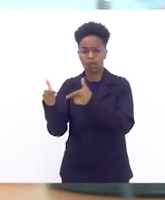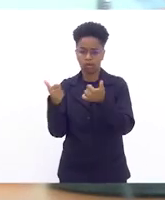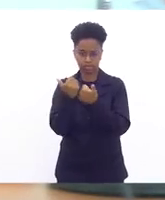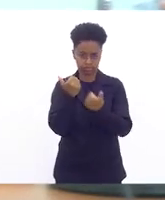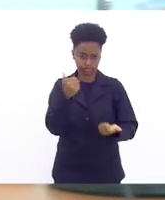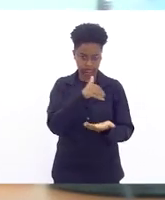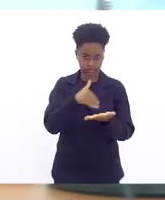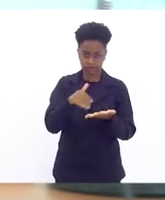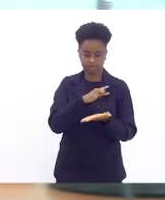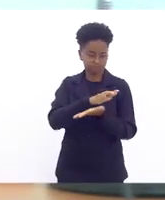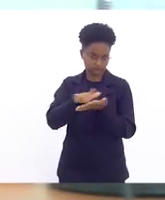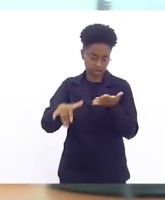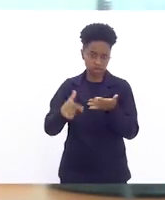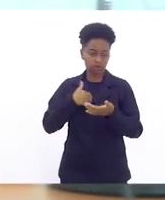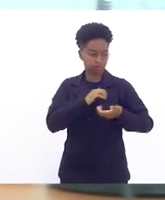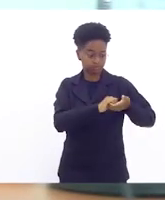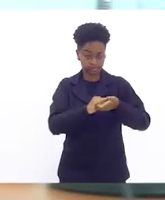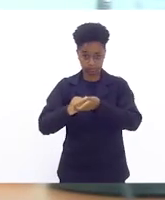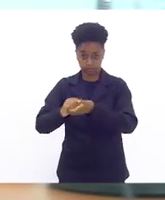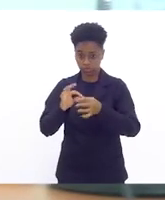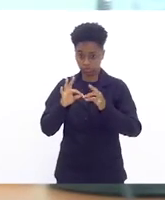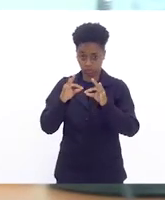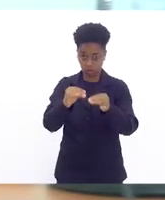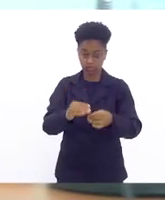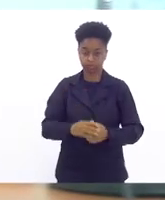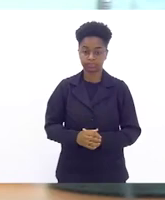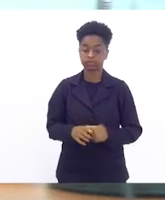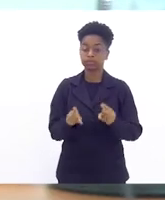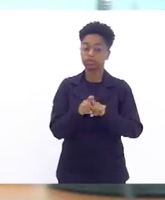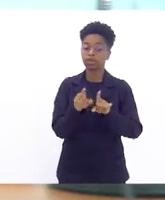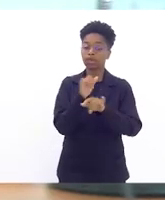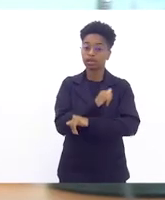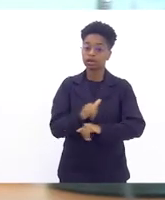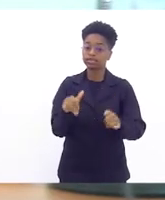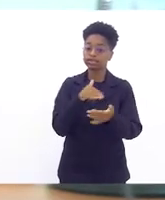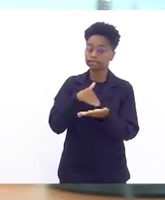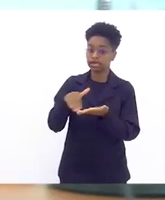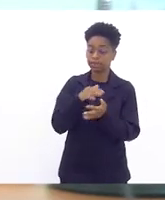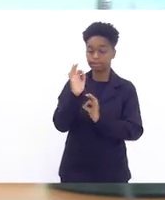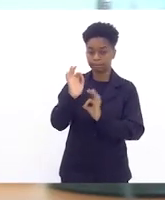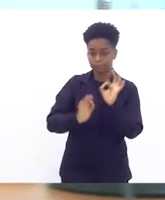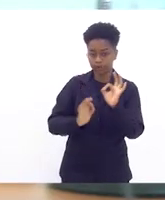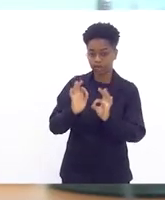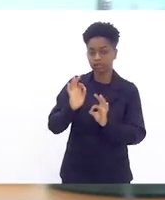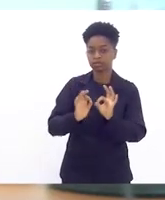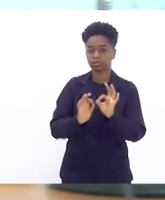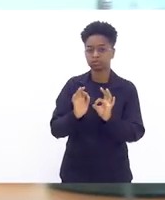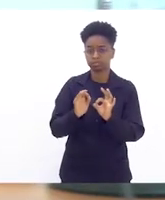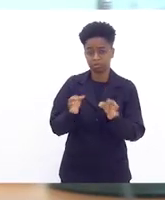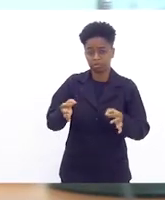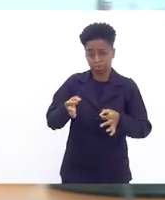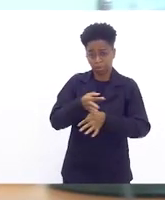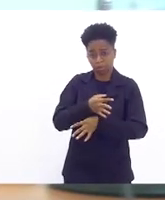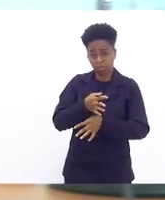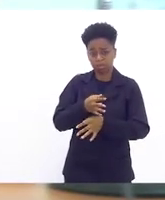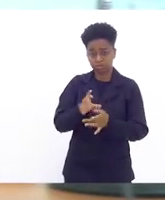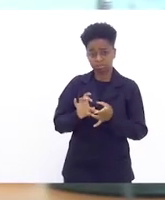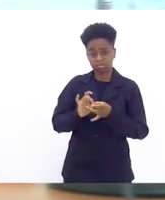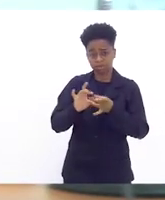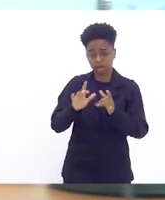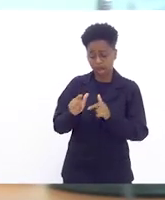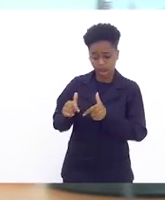enfim cumprimentar a todos e dizer que a secretaria de planejamento está a postos e pronta para